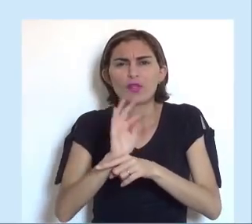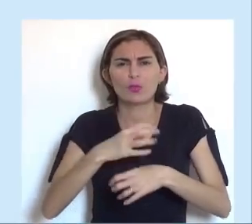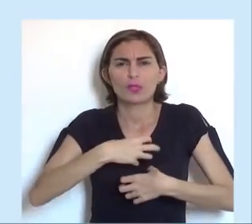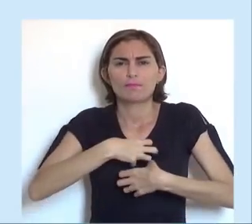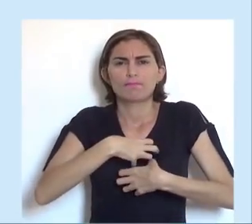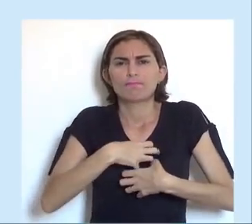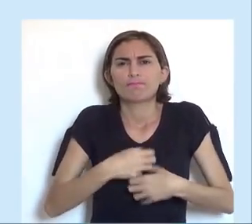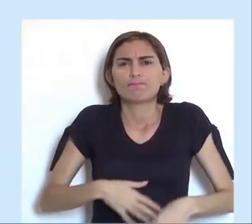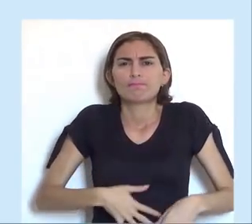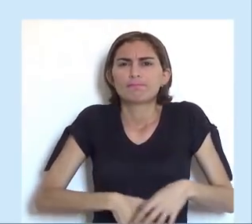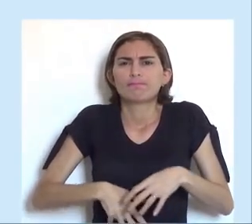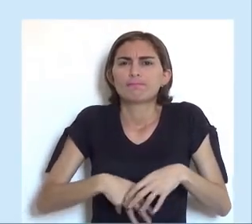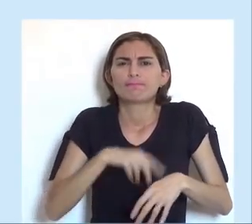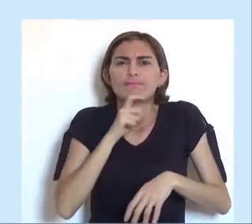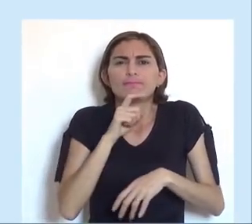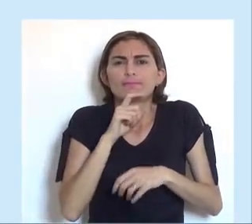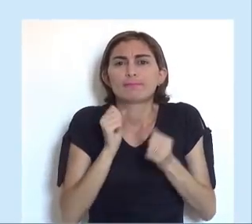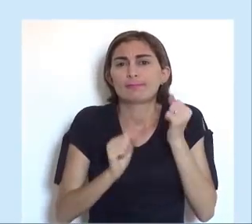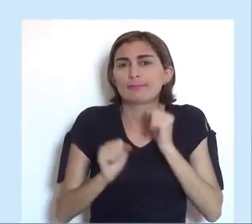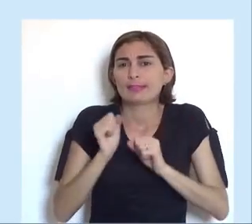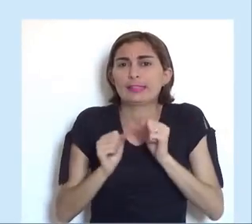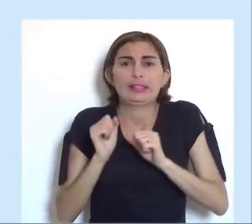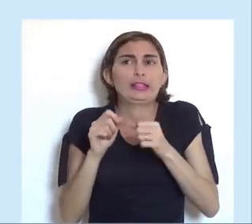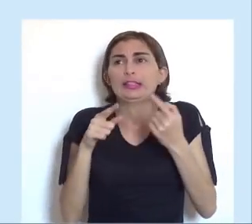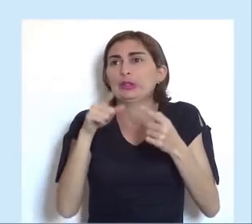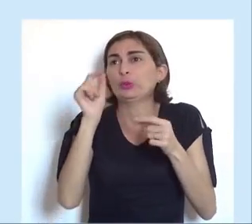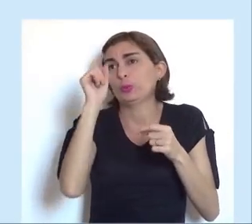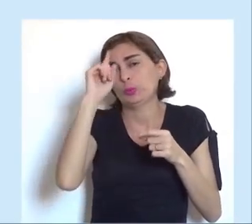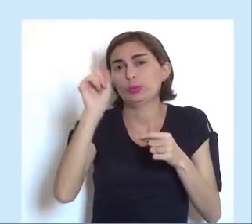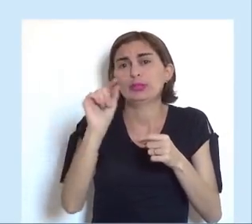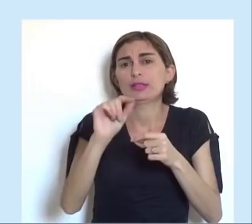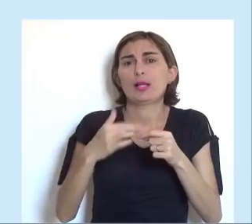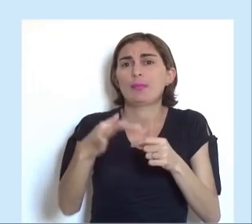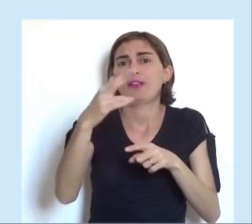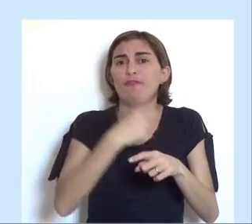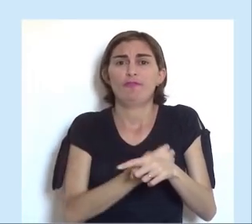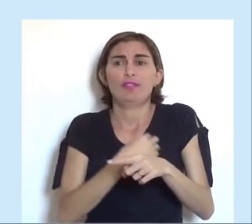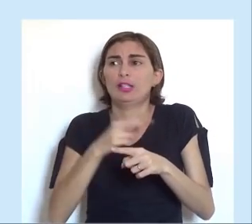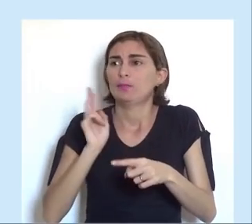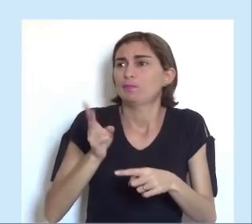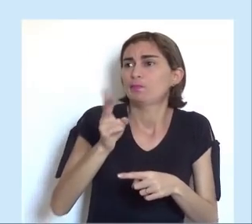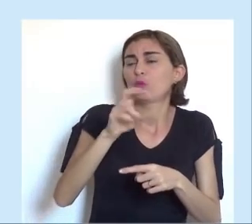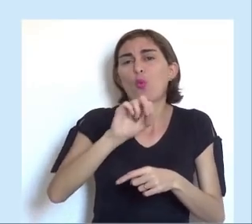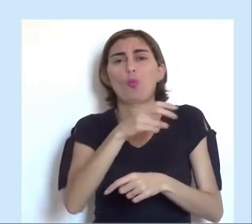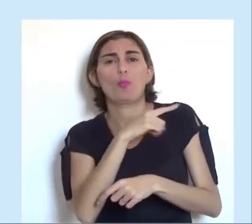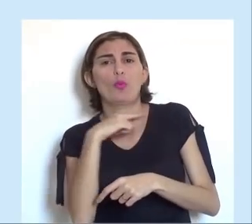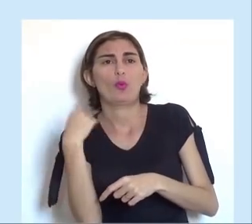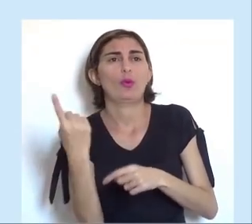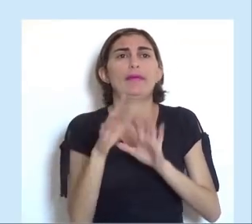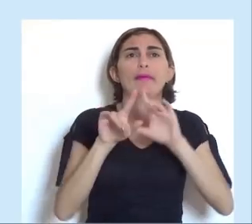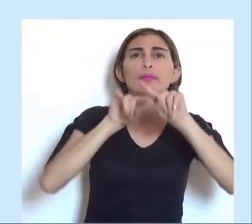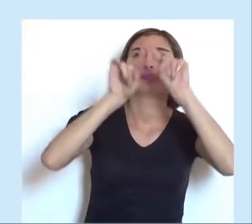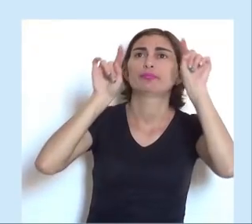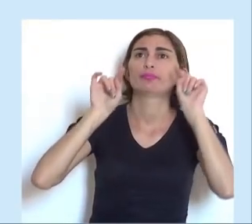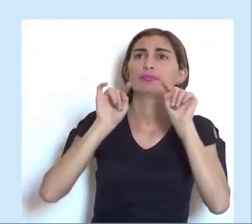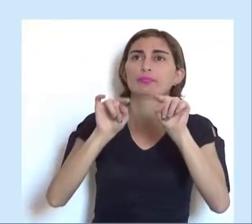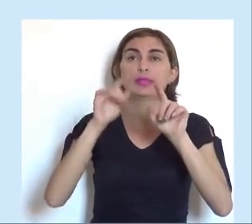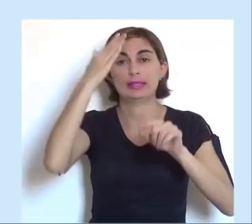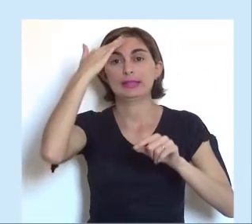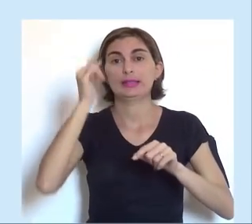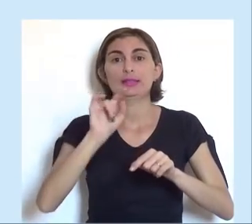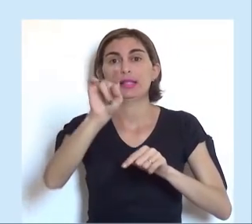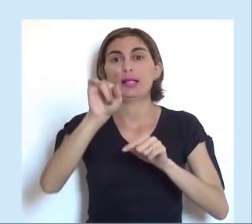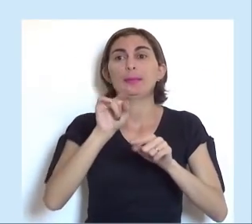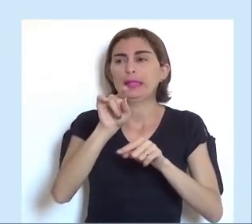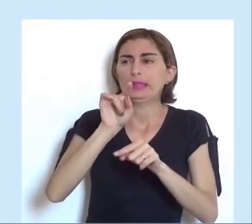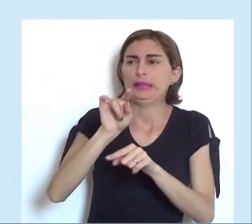dá aquele friozinho na barriga, você fica desesperado, não sabe se seu personagem preferido vai sobreviver, se ele vai morrer, você ainda não sabe, mas